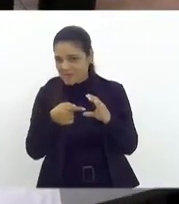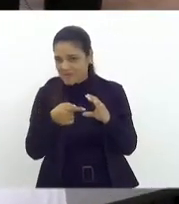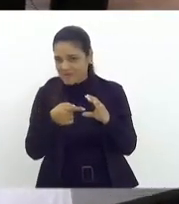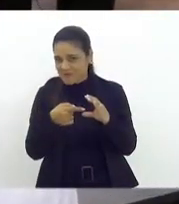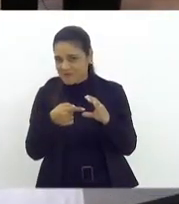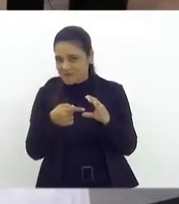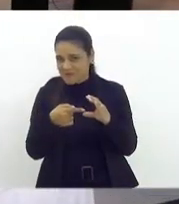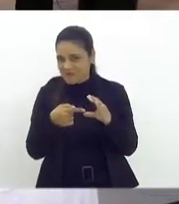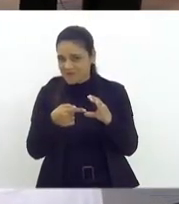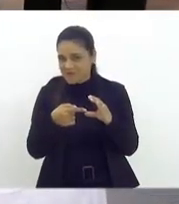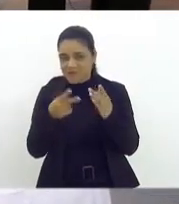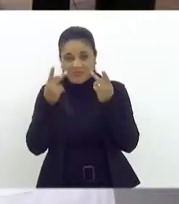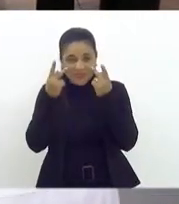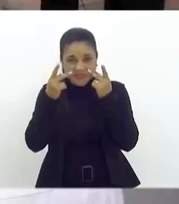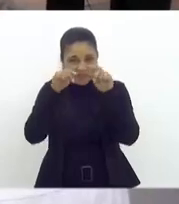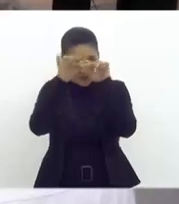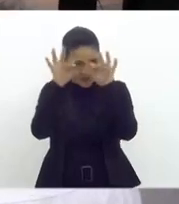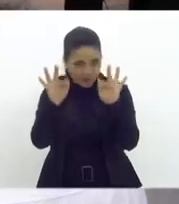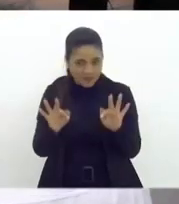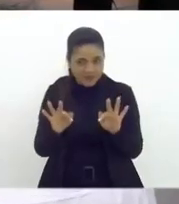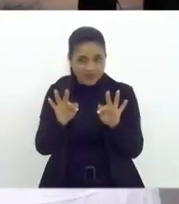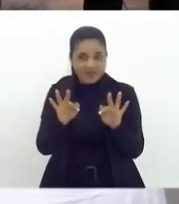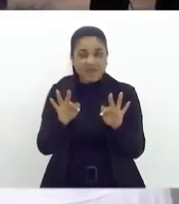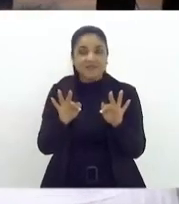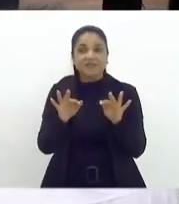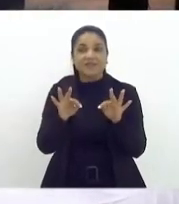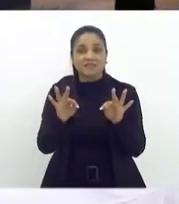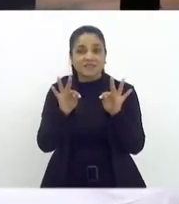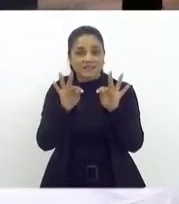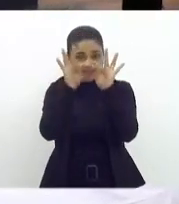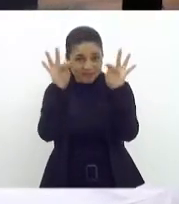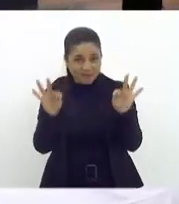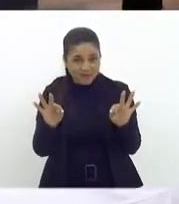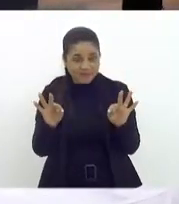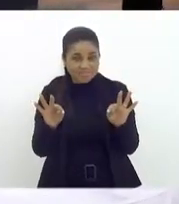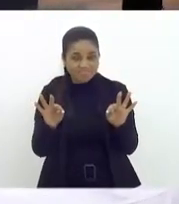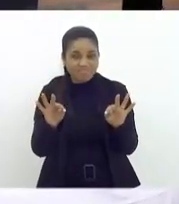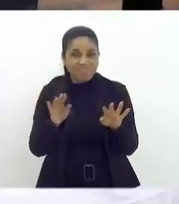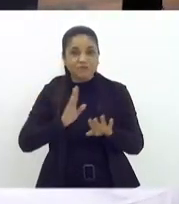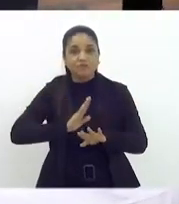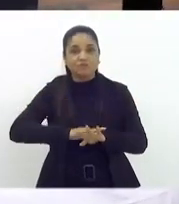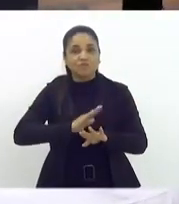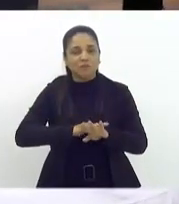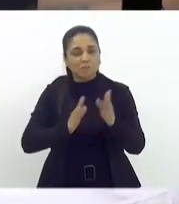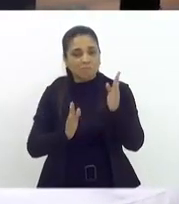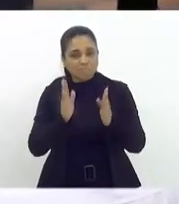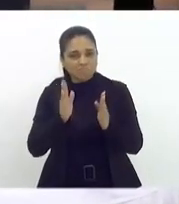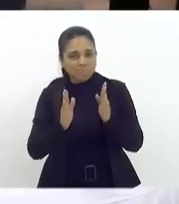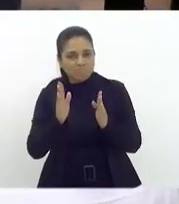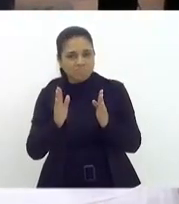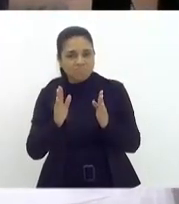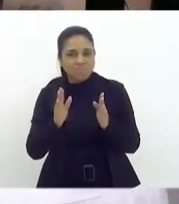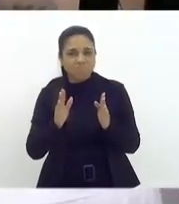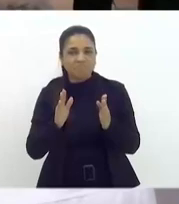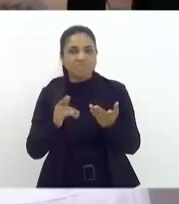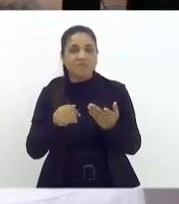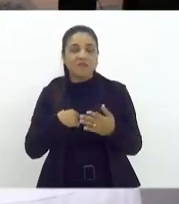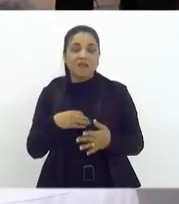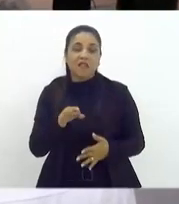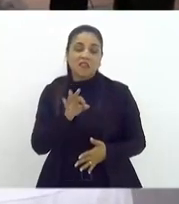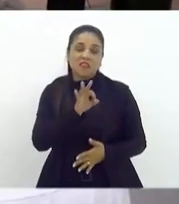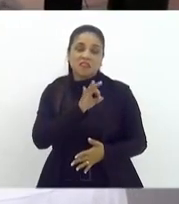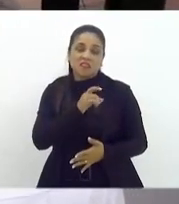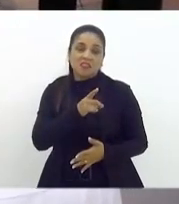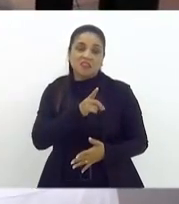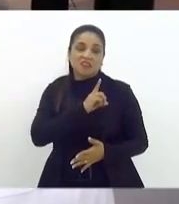testemunha sem que se destaque e pessoas de carinhoso num tempo razoável como é que diz isso vários Delegados para mim eu vou